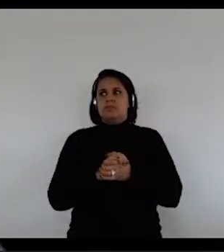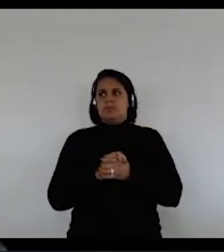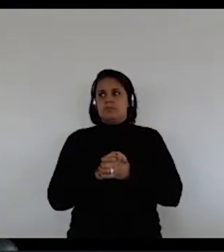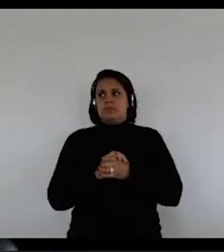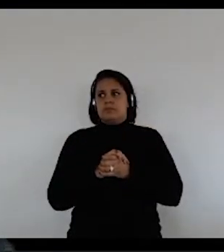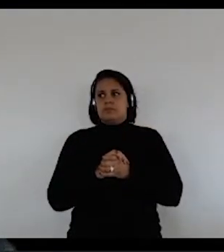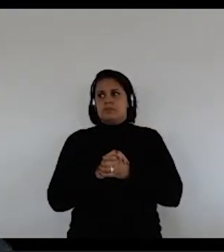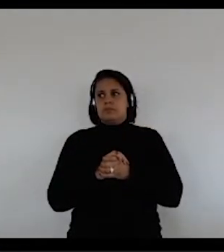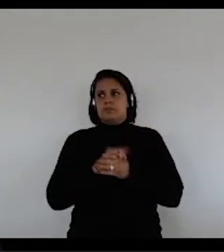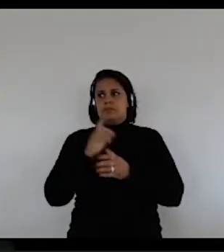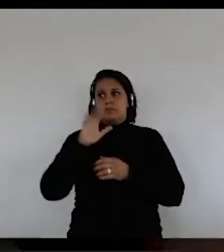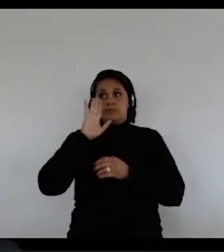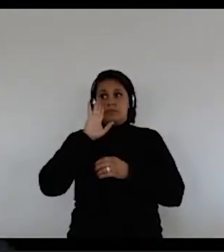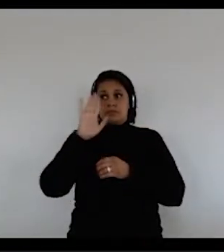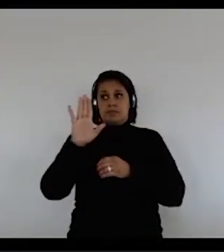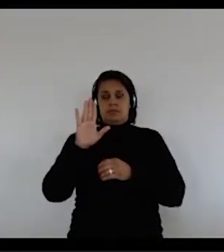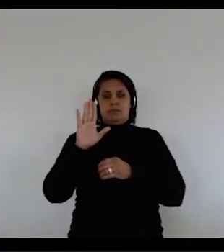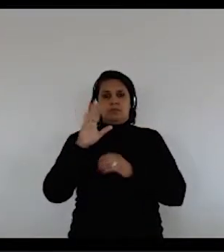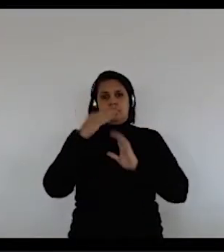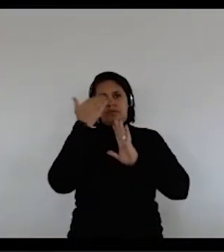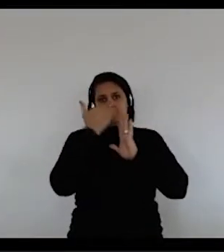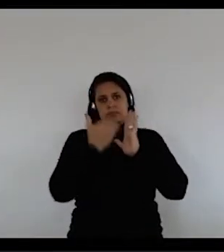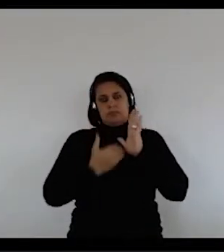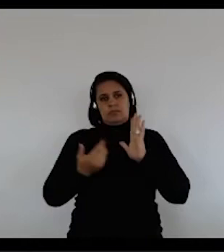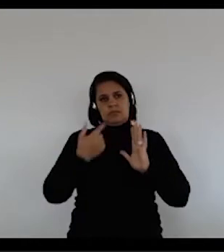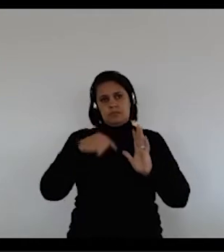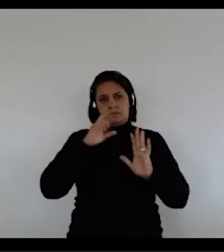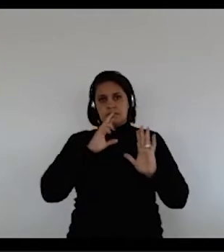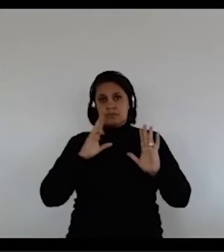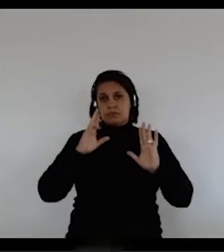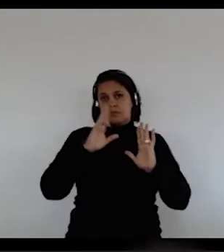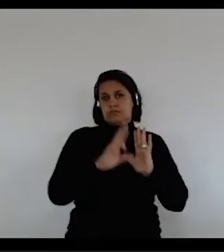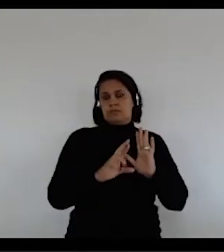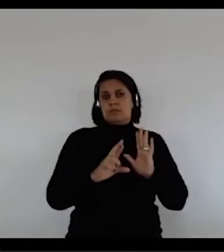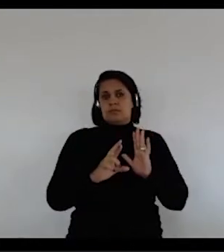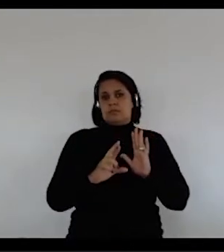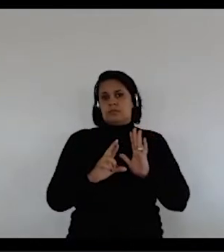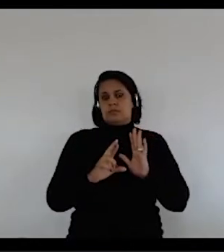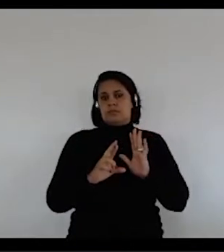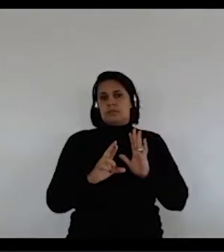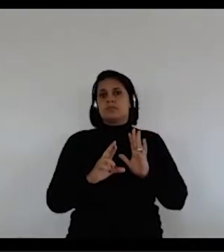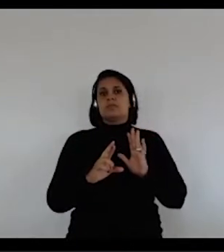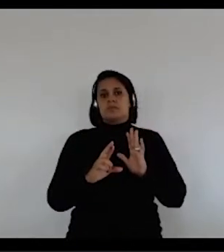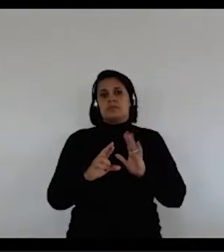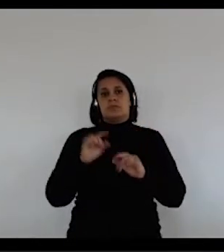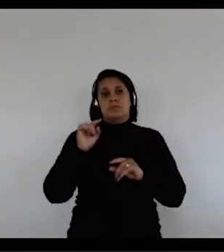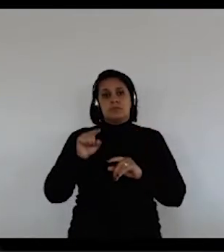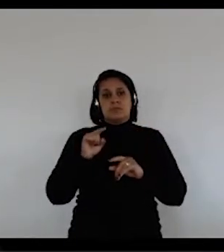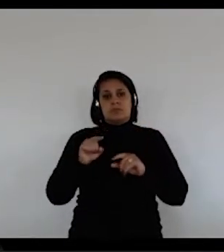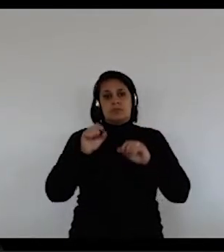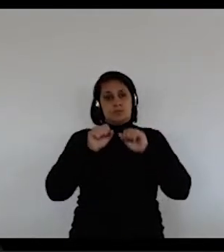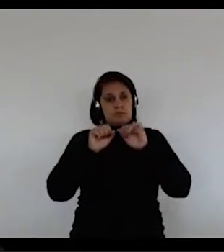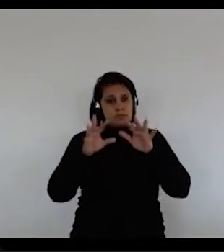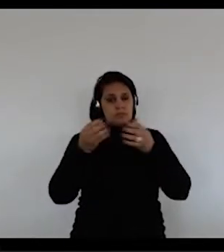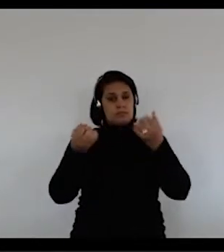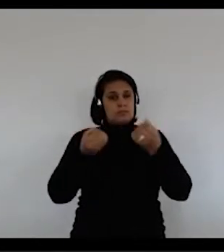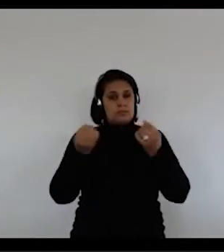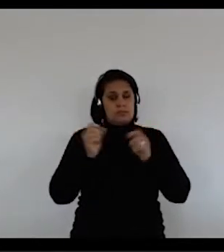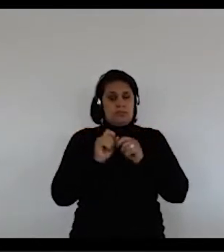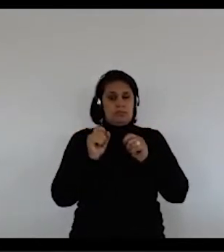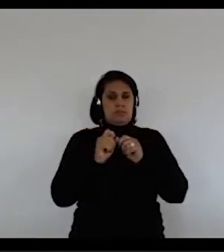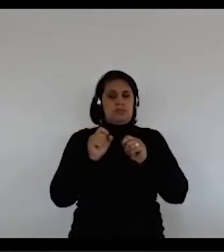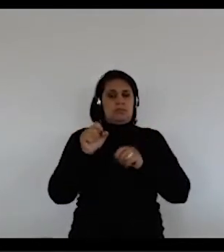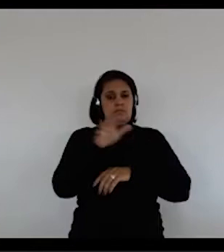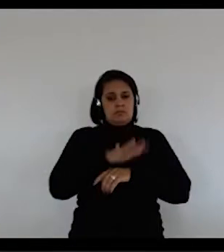norma principal para responder à questão de repercussões processuais da pandemia.